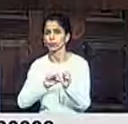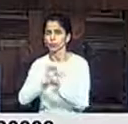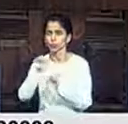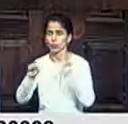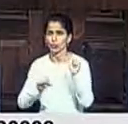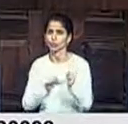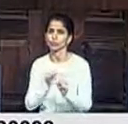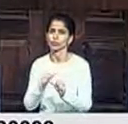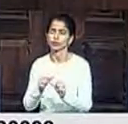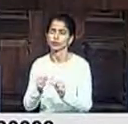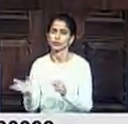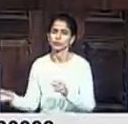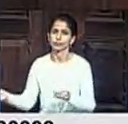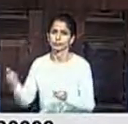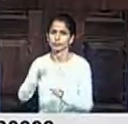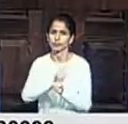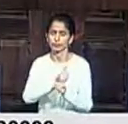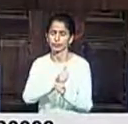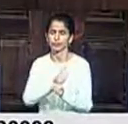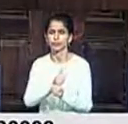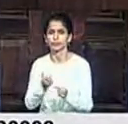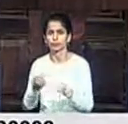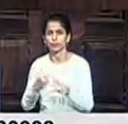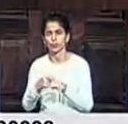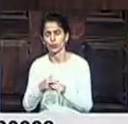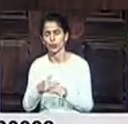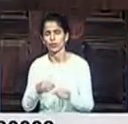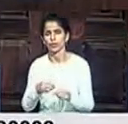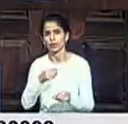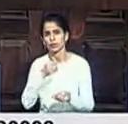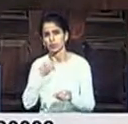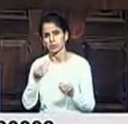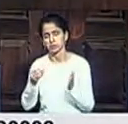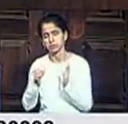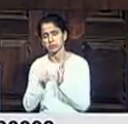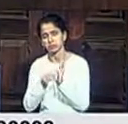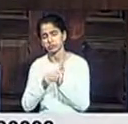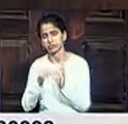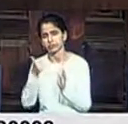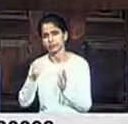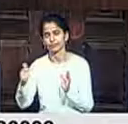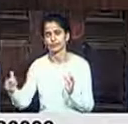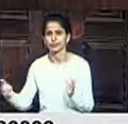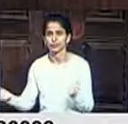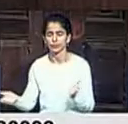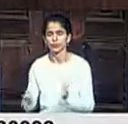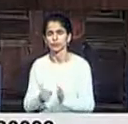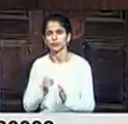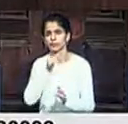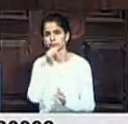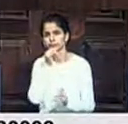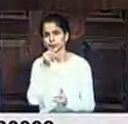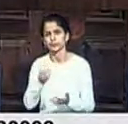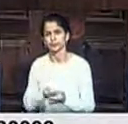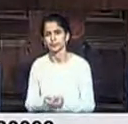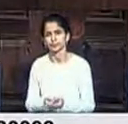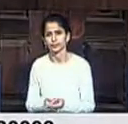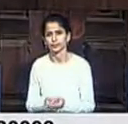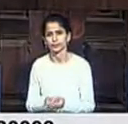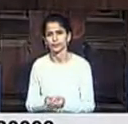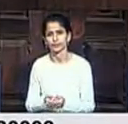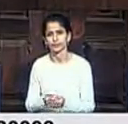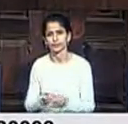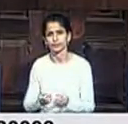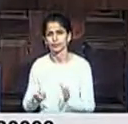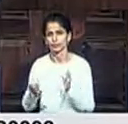outros que não tinha havido proposta do governo de aumento da incidência do ICMS. Por exemplo, uma das